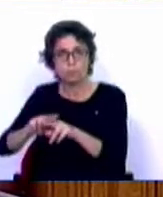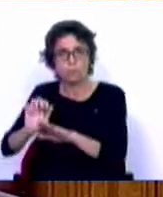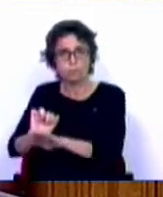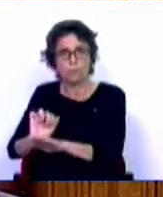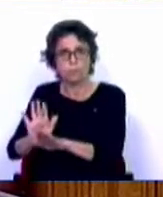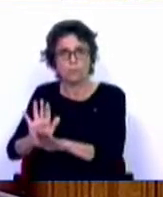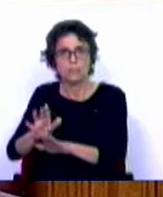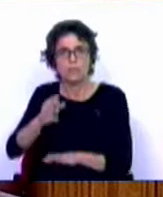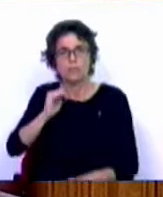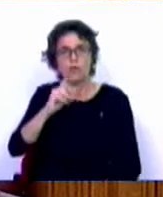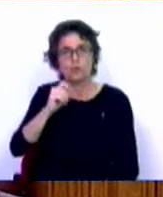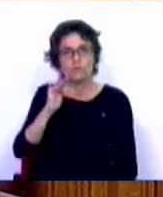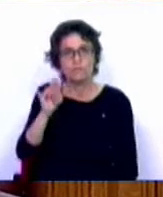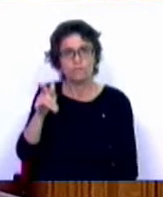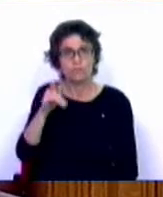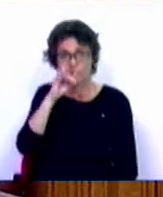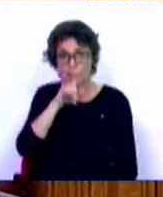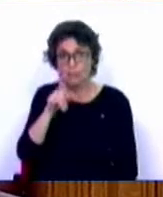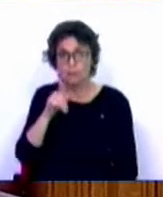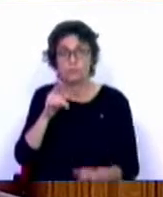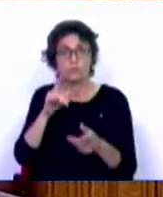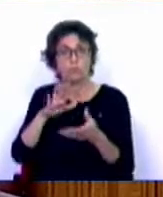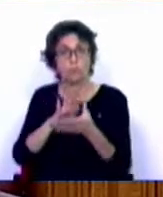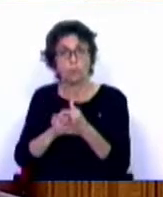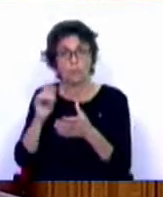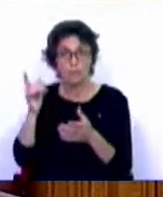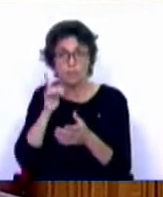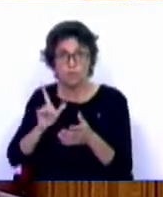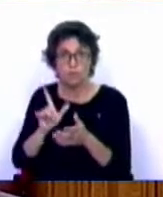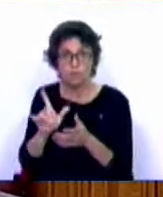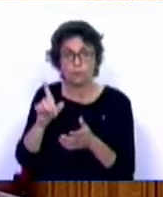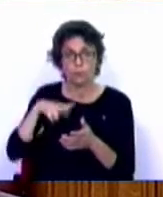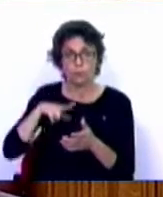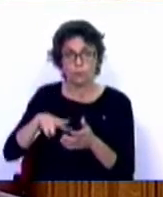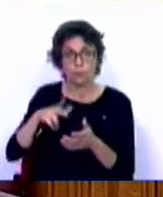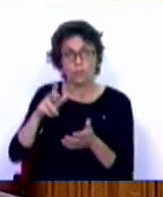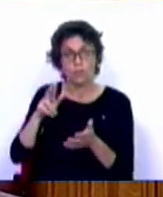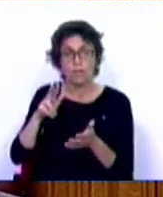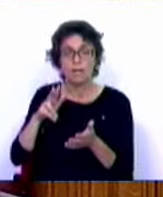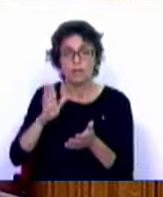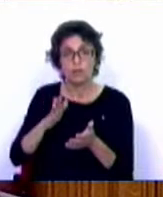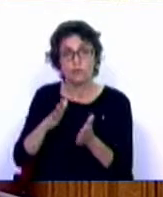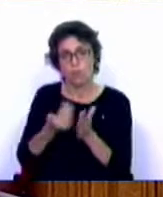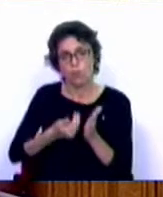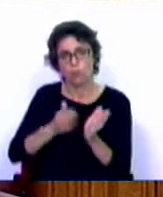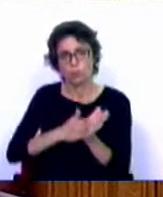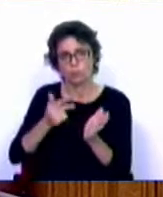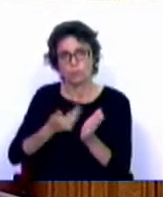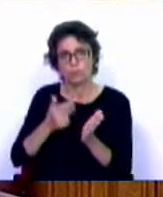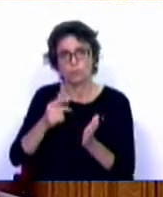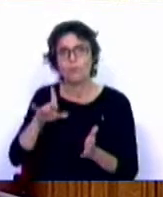SEF. Pretendia juntar-se ao marido, imigrante legalizado em Portugal, mas viu posta em causa a autenticidade do